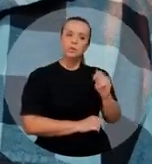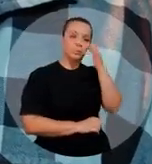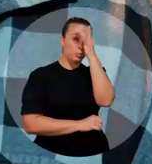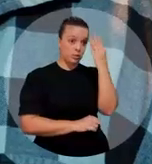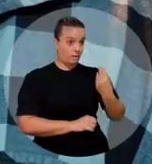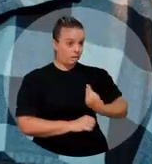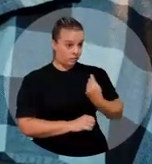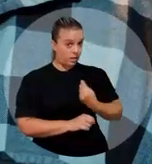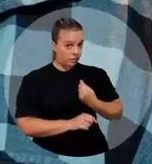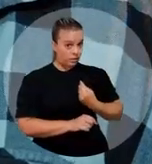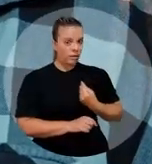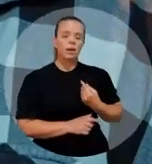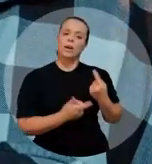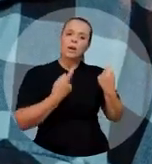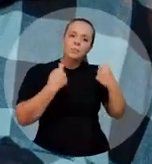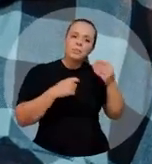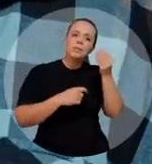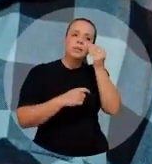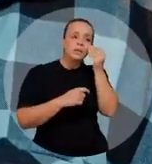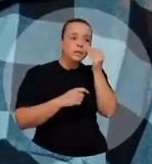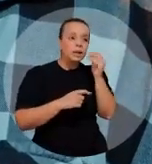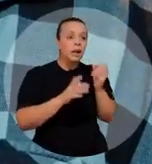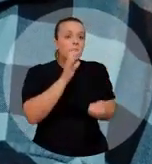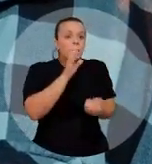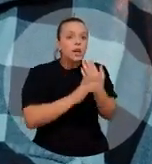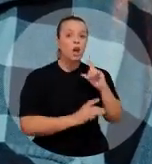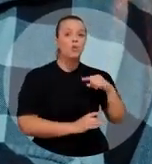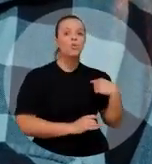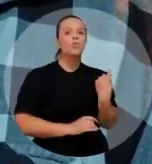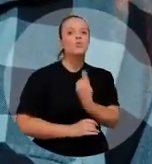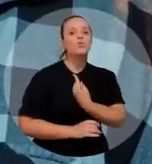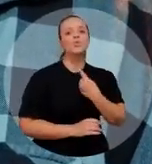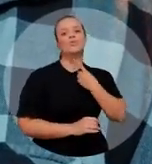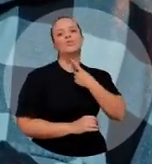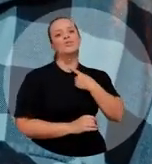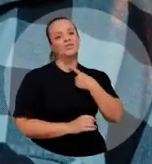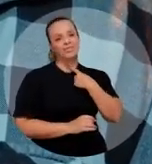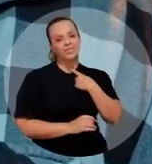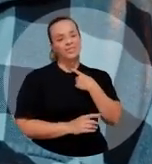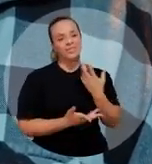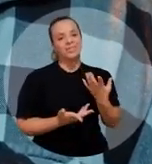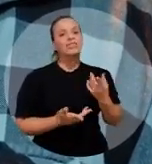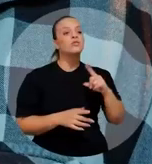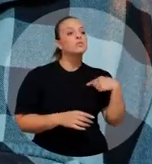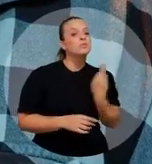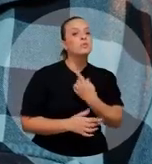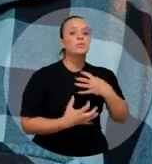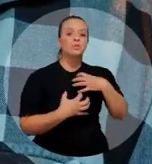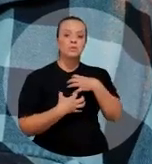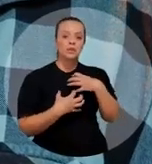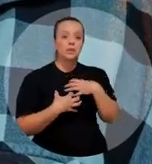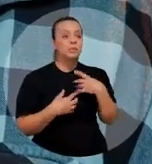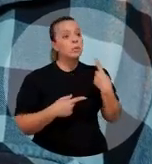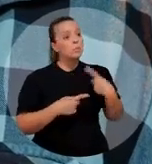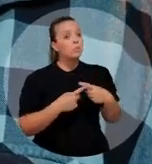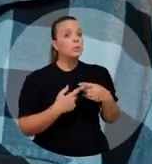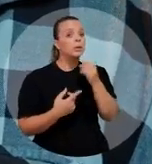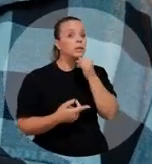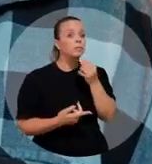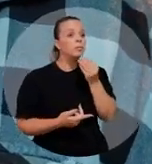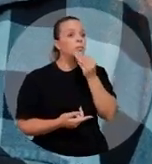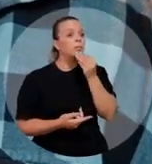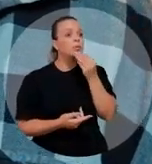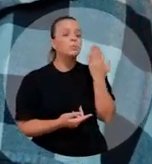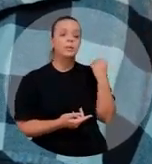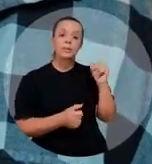Não, todo mundo daqui, vamos tentar fazer do nosso, que muitas vezes eu acho que eu até perdi oportunidades de ter feito